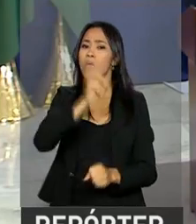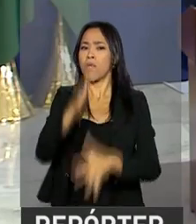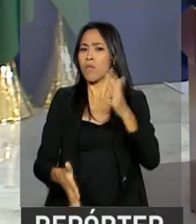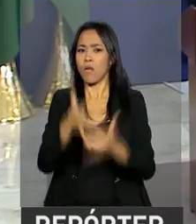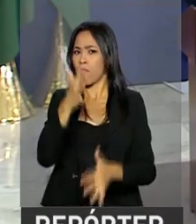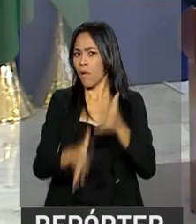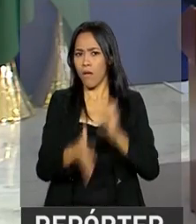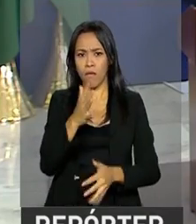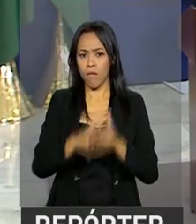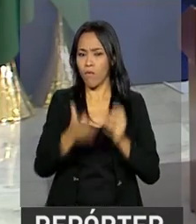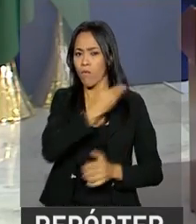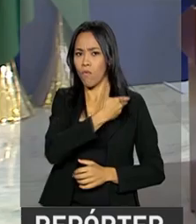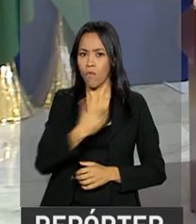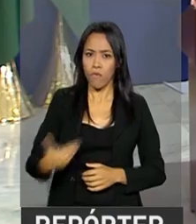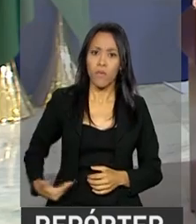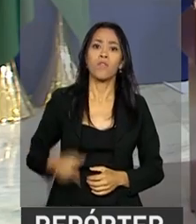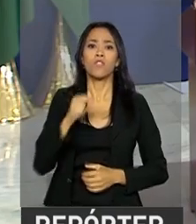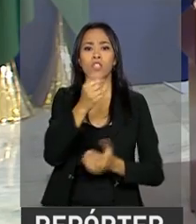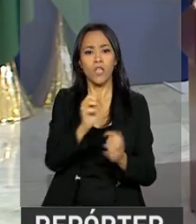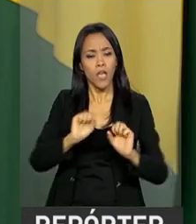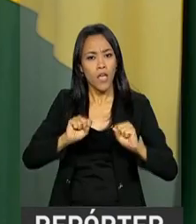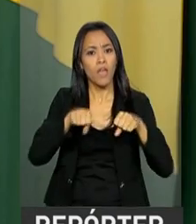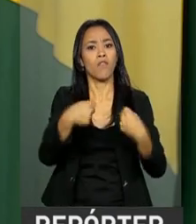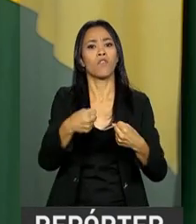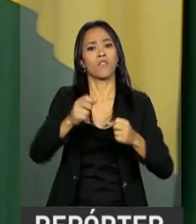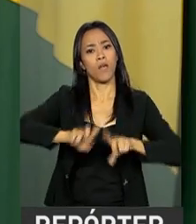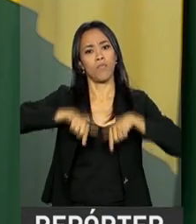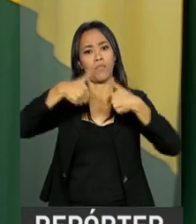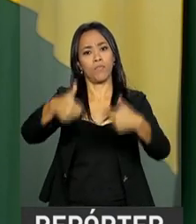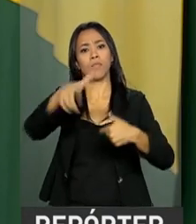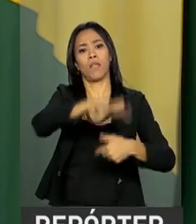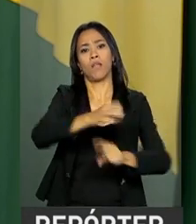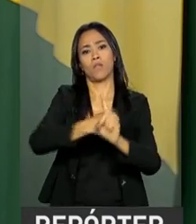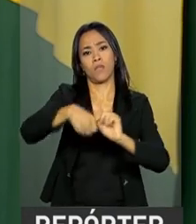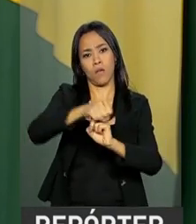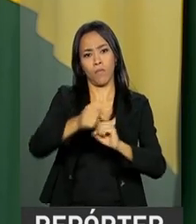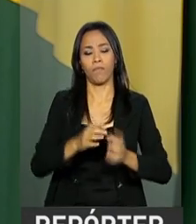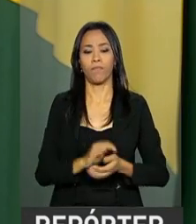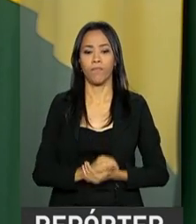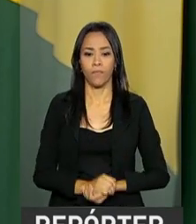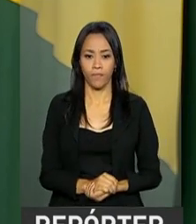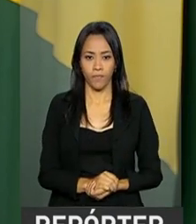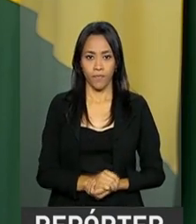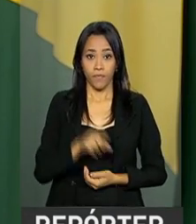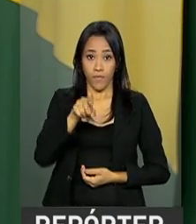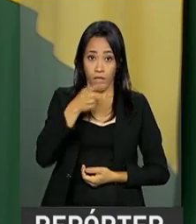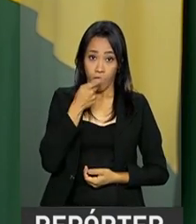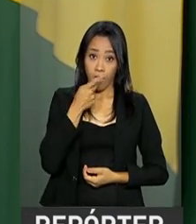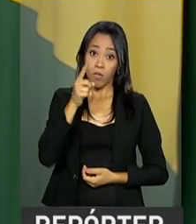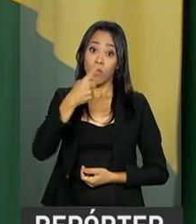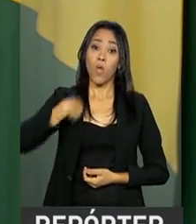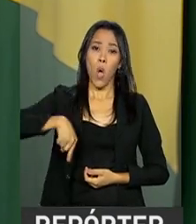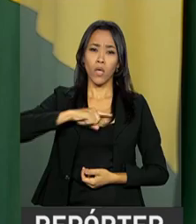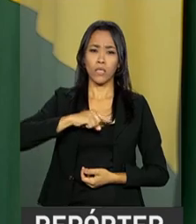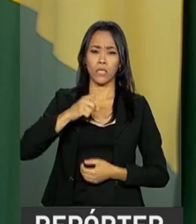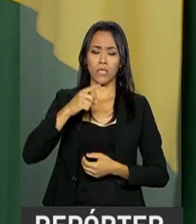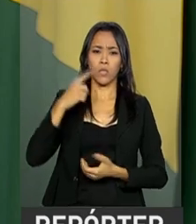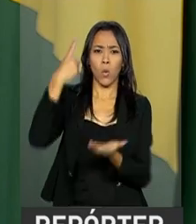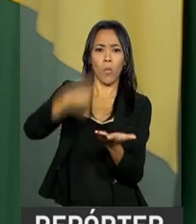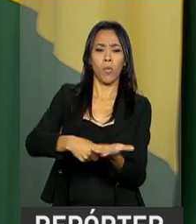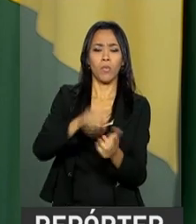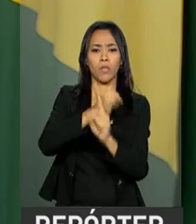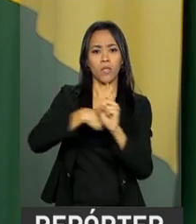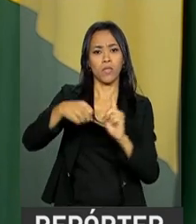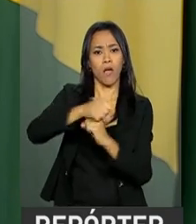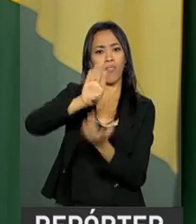reforçar as ações na área social nós não deixamos de lado a responsabilidade social sem